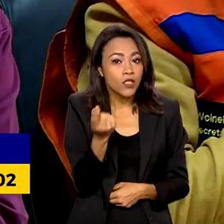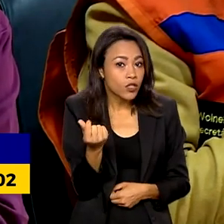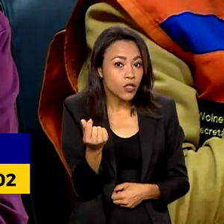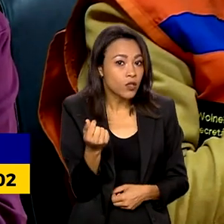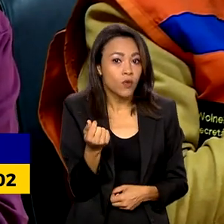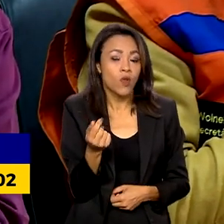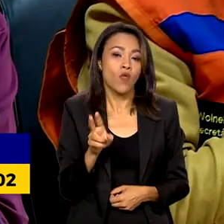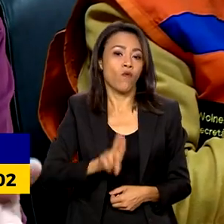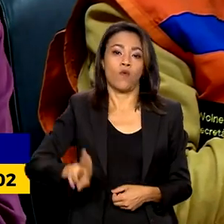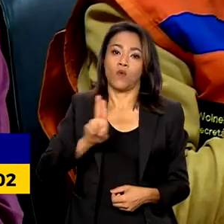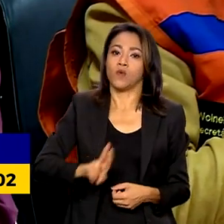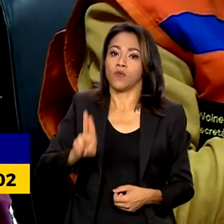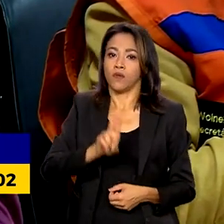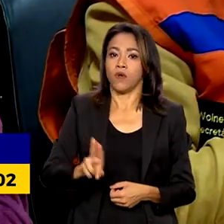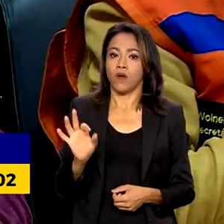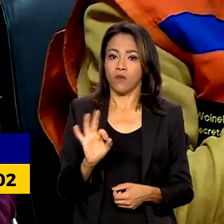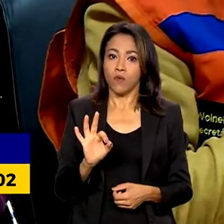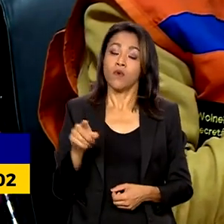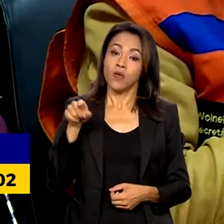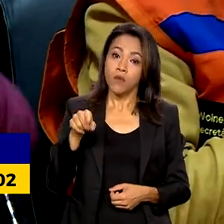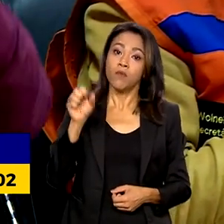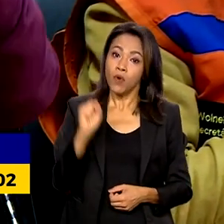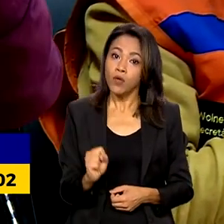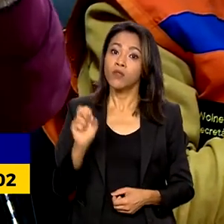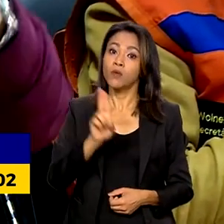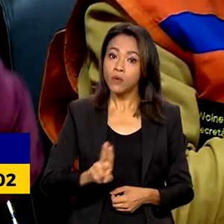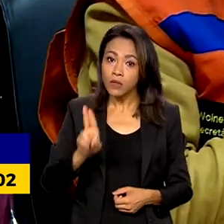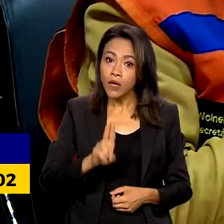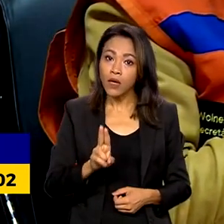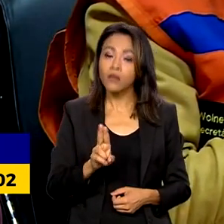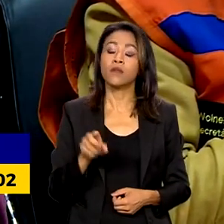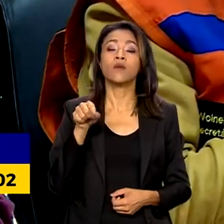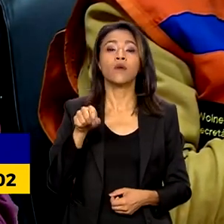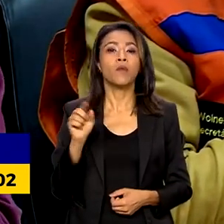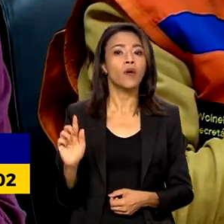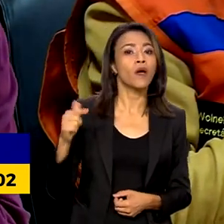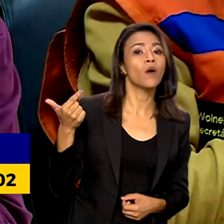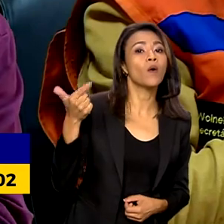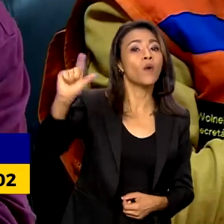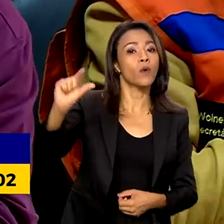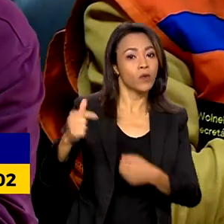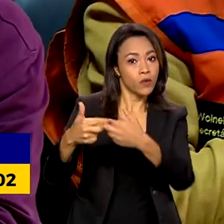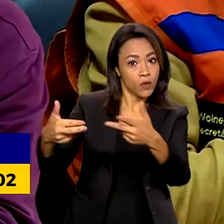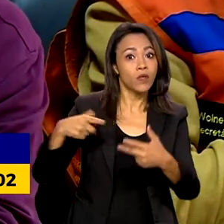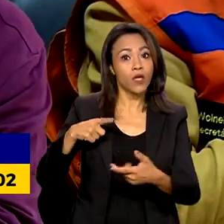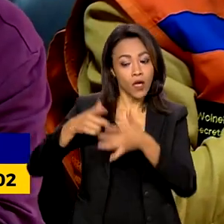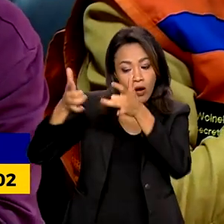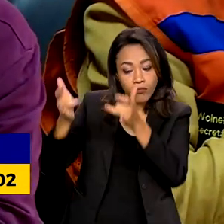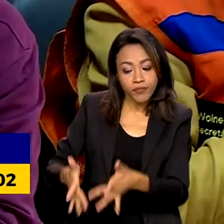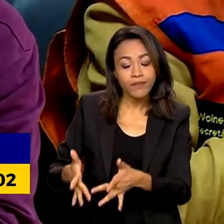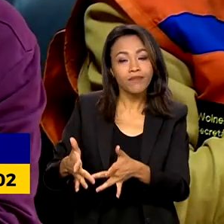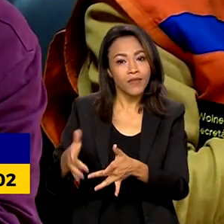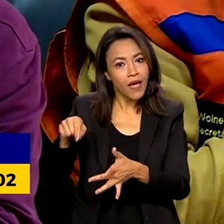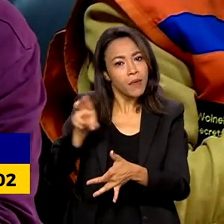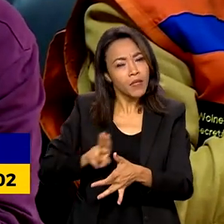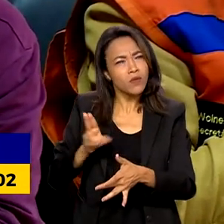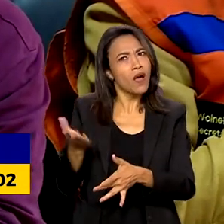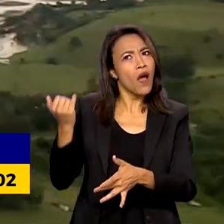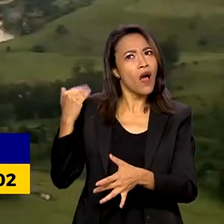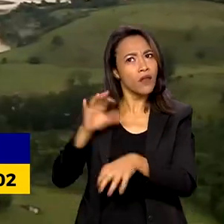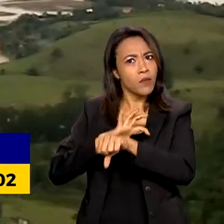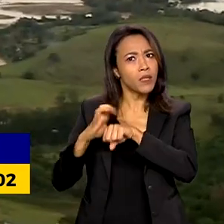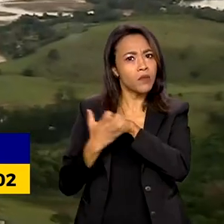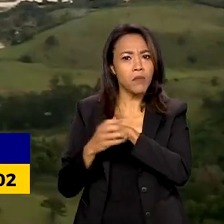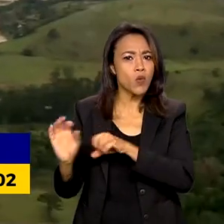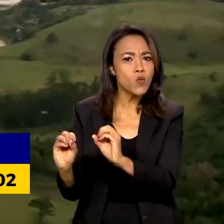para remediar os efeitos da pandemia. Nós temos muito recurso paralisado em contas municipais e dos estados.